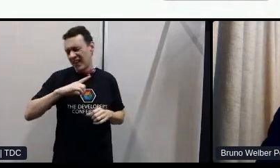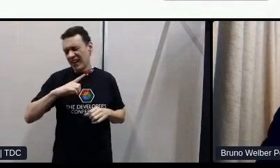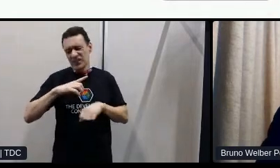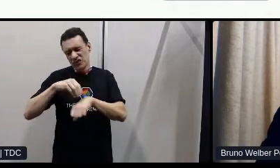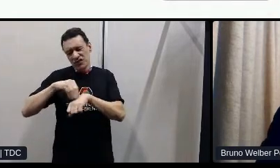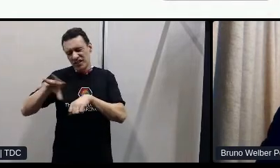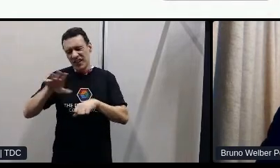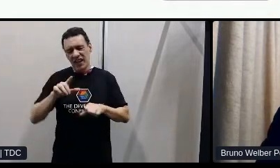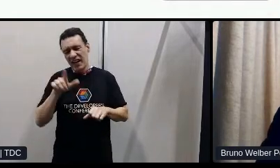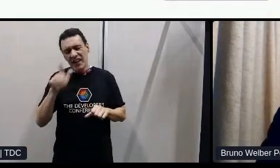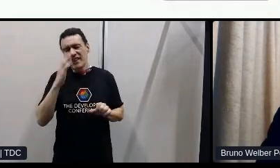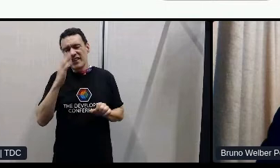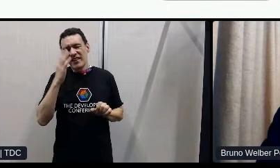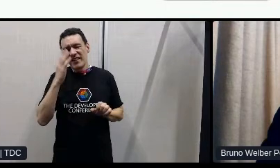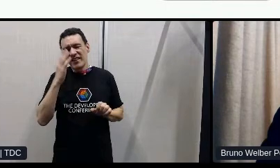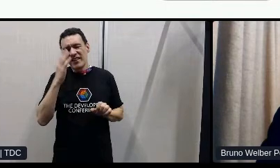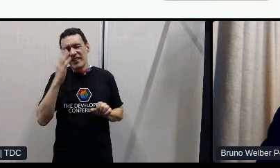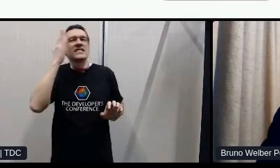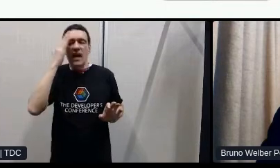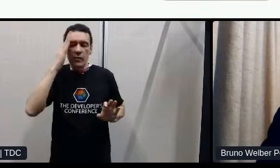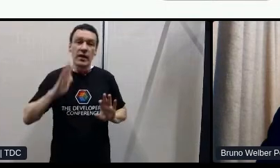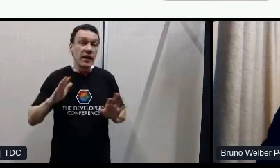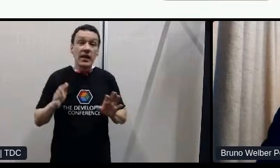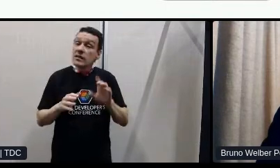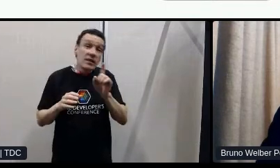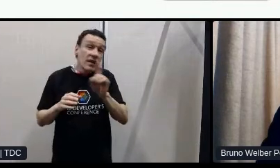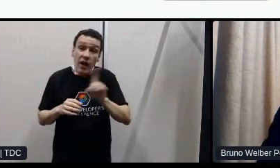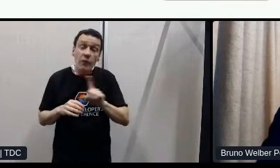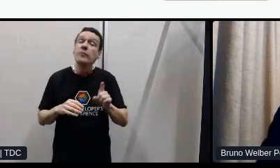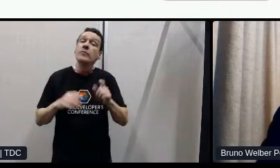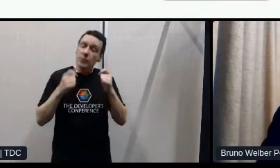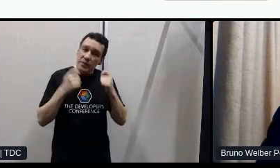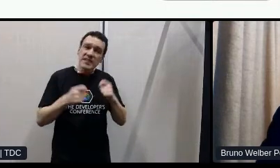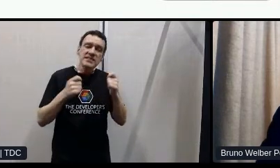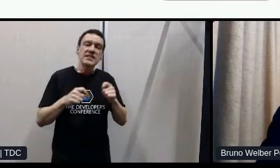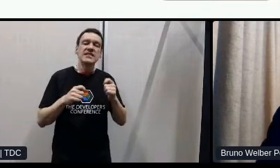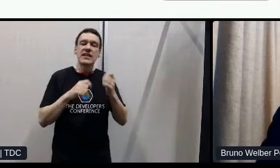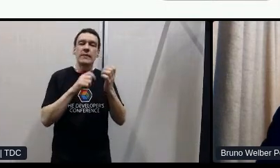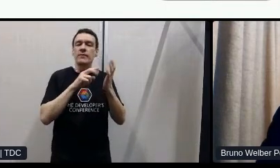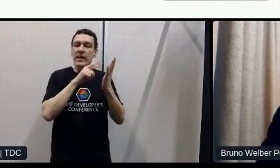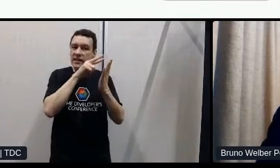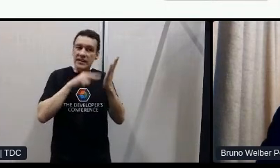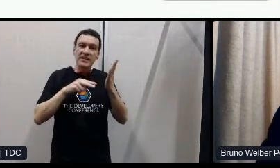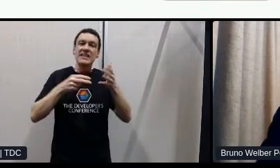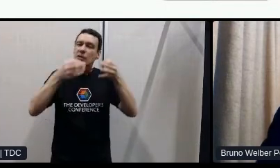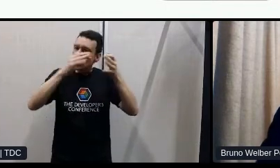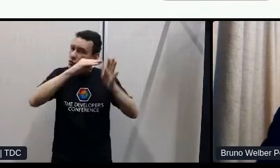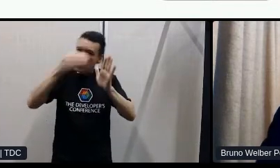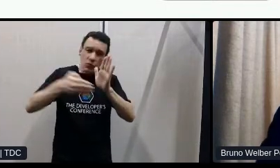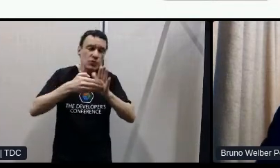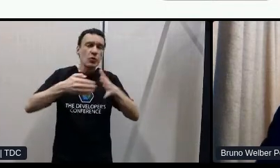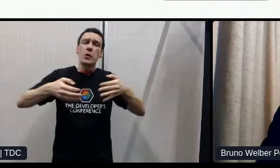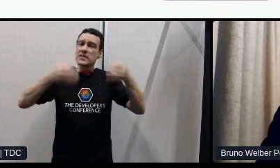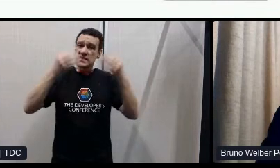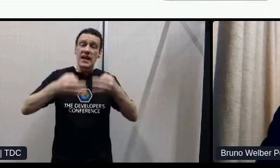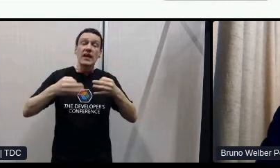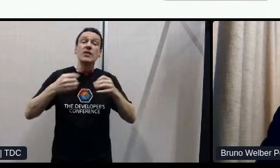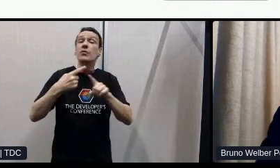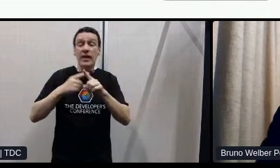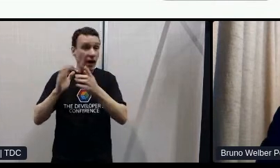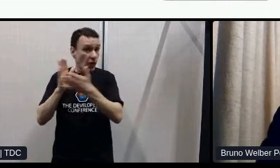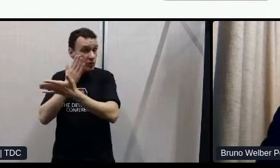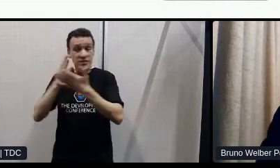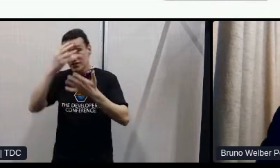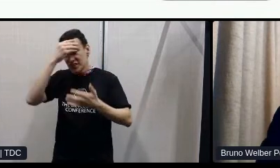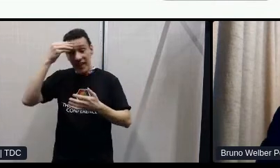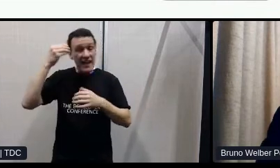dizer que um item é clicável. Ah, não vou colocar aqui semântica de link e botão, porque o leitor externo já fala o toca duas vezes para ativar. Mas, poxa, se